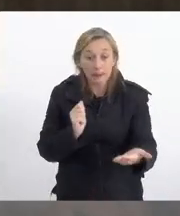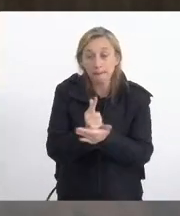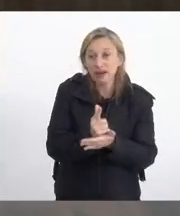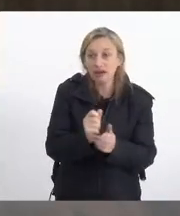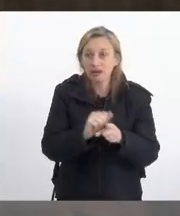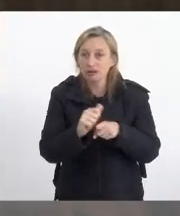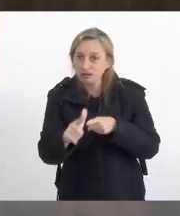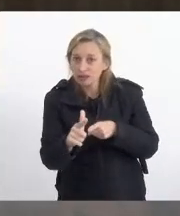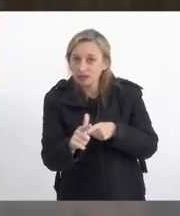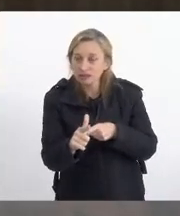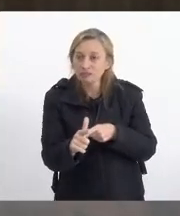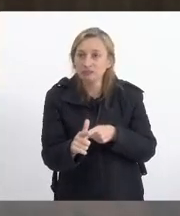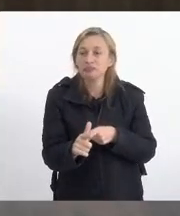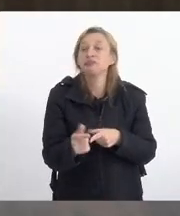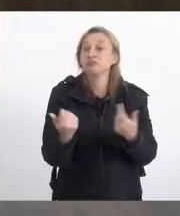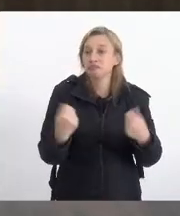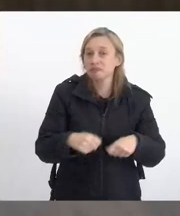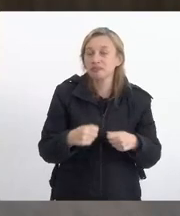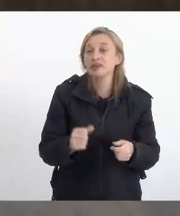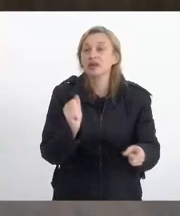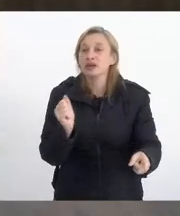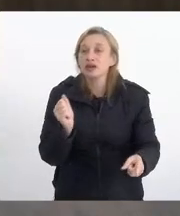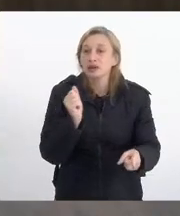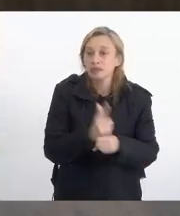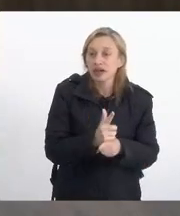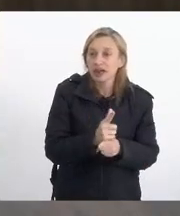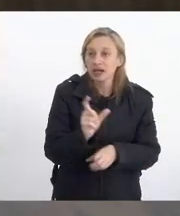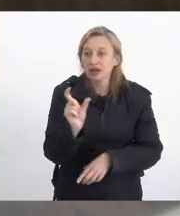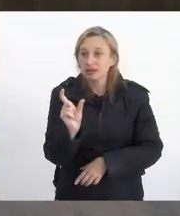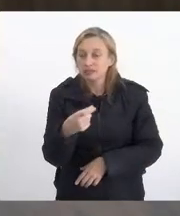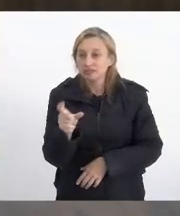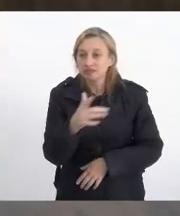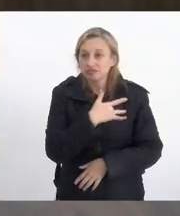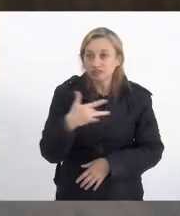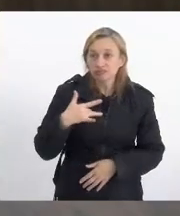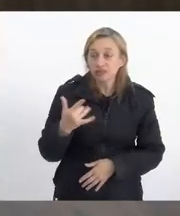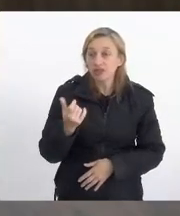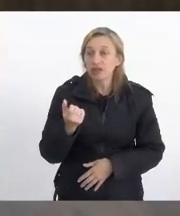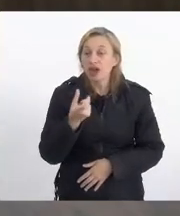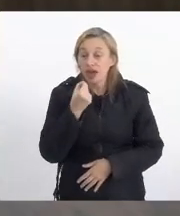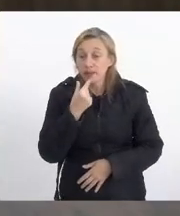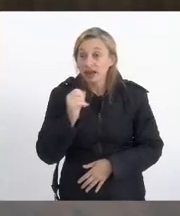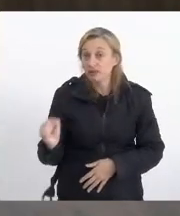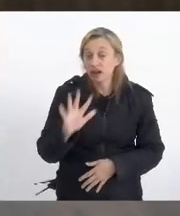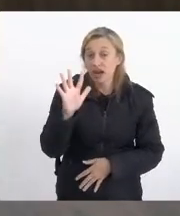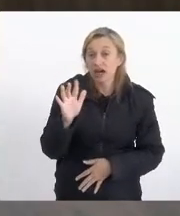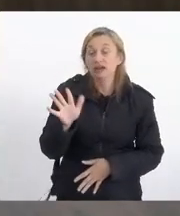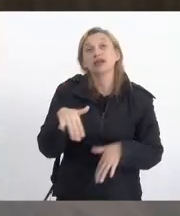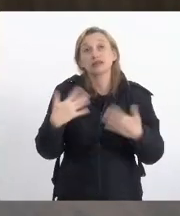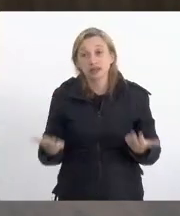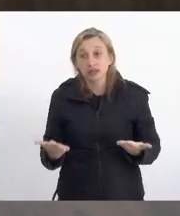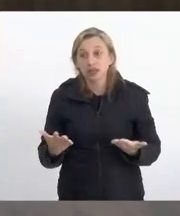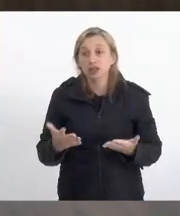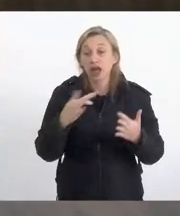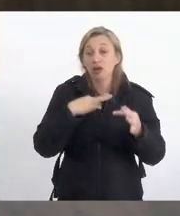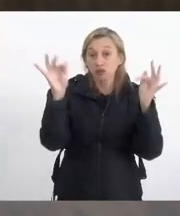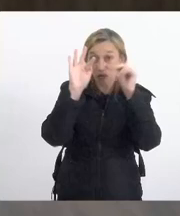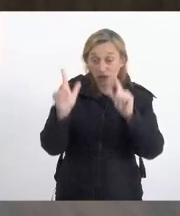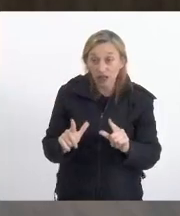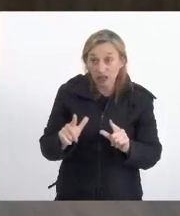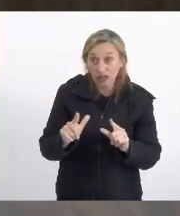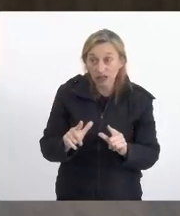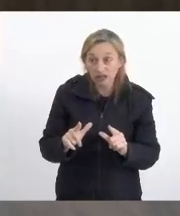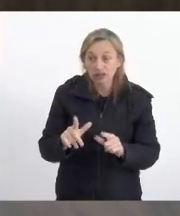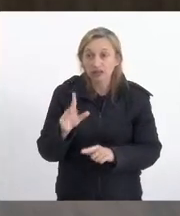aluguel, ela tem que pagar plano de saúde, remédios caríssimos. Então, eu, de uma certa forma, estou feliz com